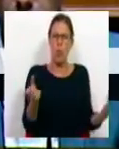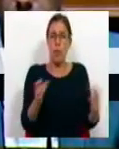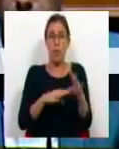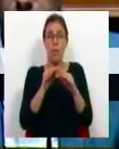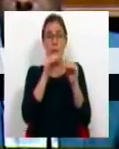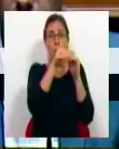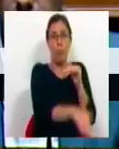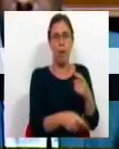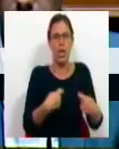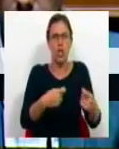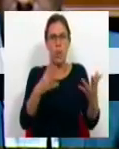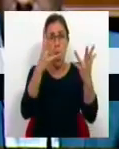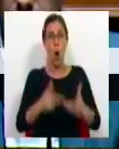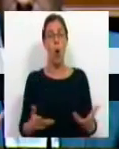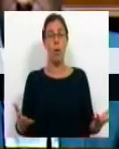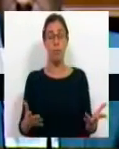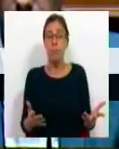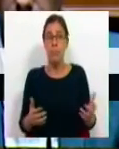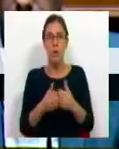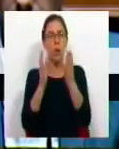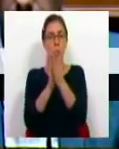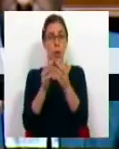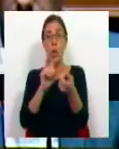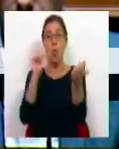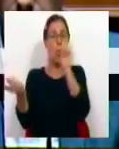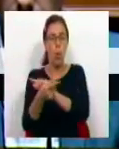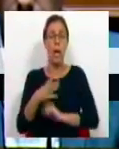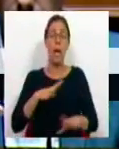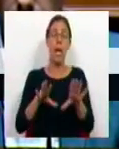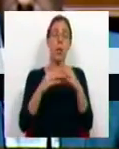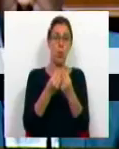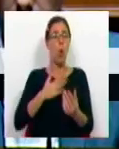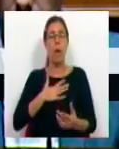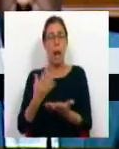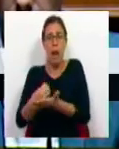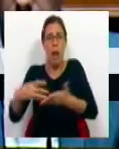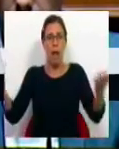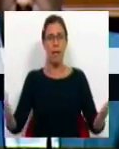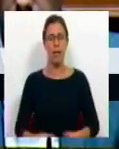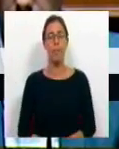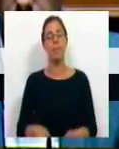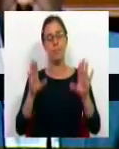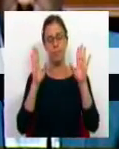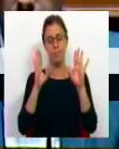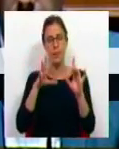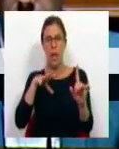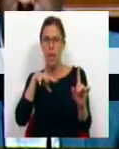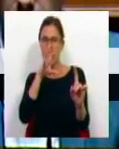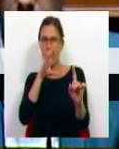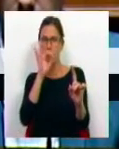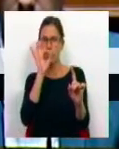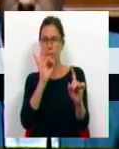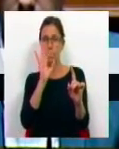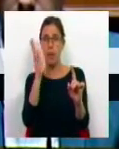fazer derrapagens nas despesas orçamentais. Tudo e o seu contrário. Querem tudo e não querem nada. Mas foi no ataque